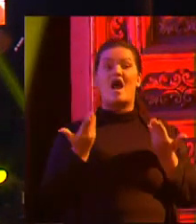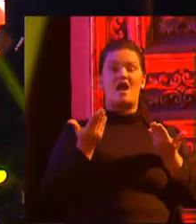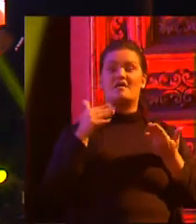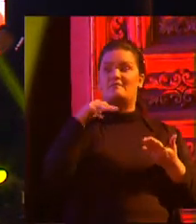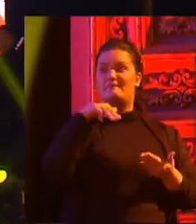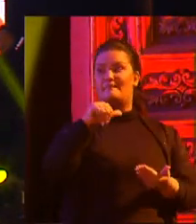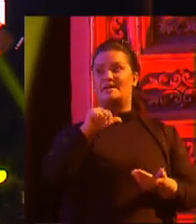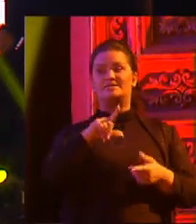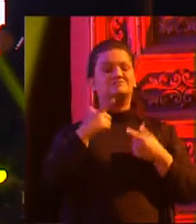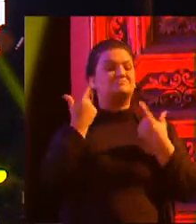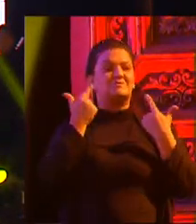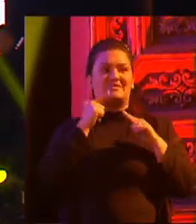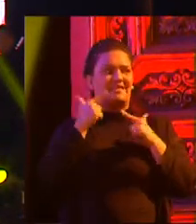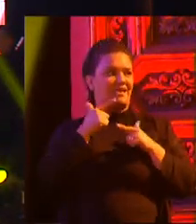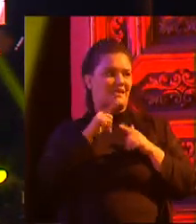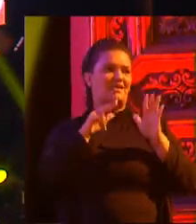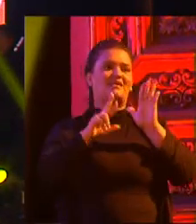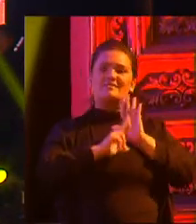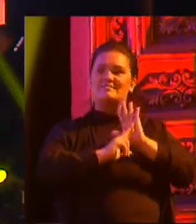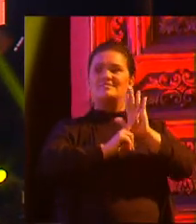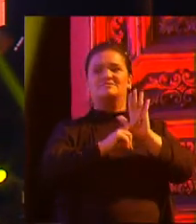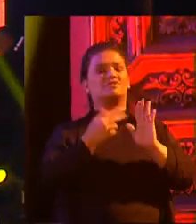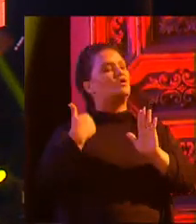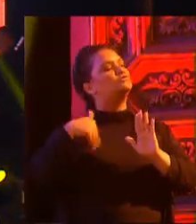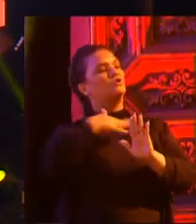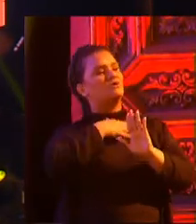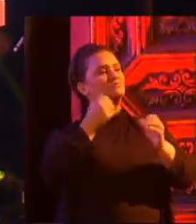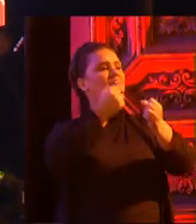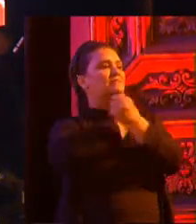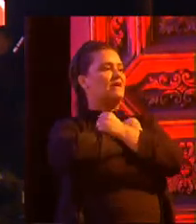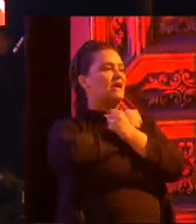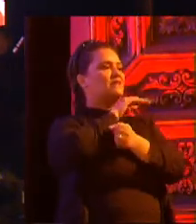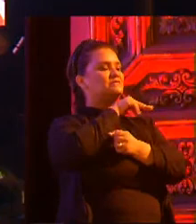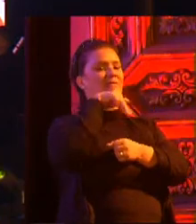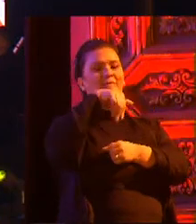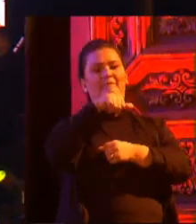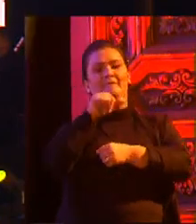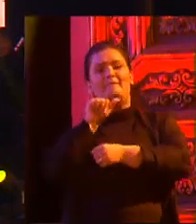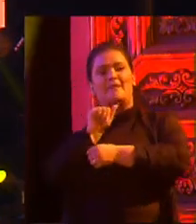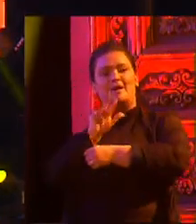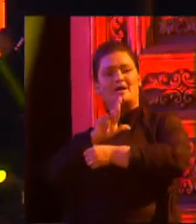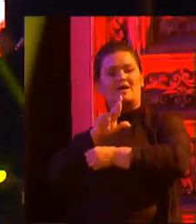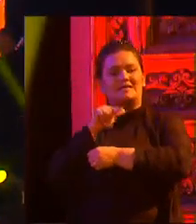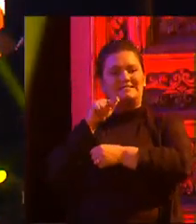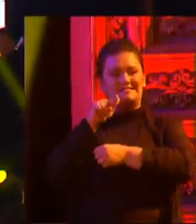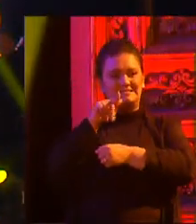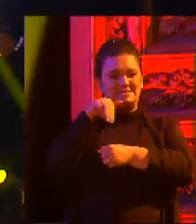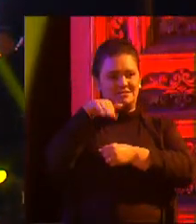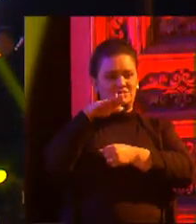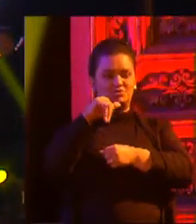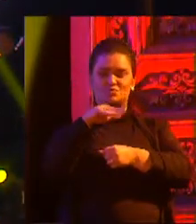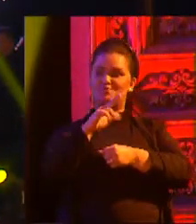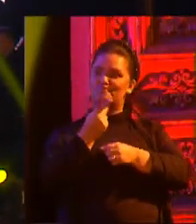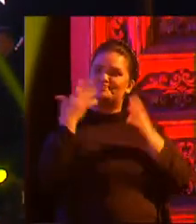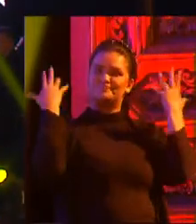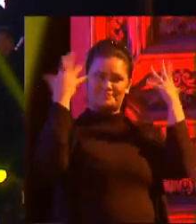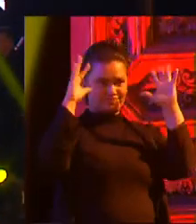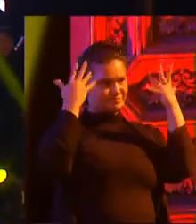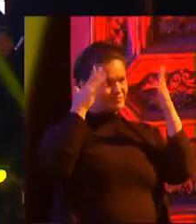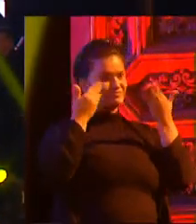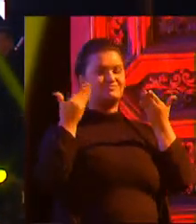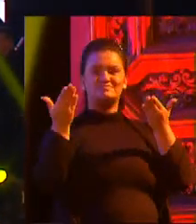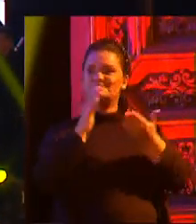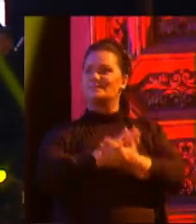está sem representante. Então, fica aqui o nosso carinho, nosso abraço para o Marquinho e meus nossos parabéns também, né? Uma salva de palmas para o Marquinho. Bora